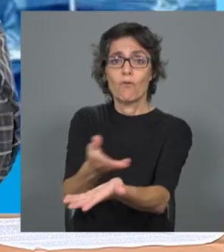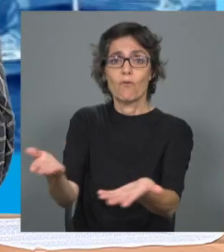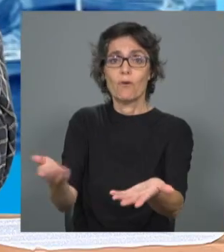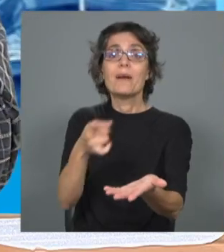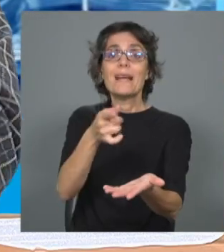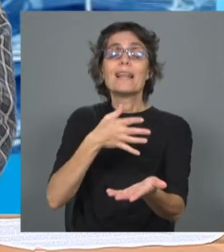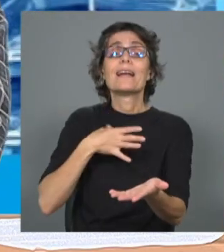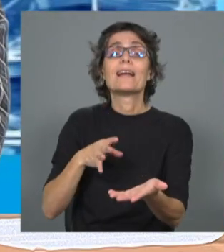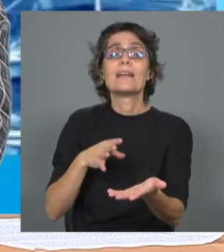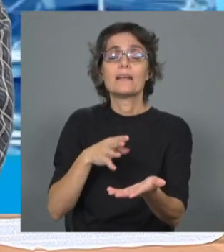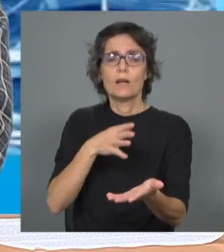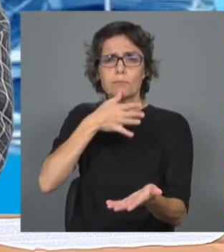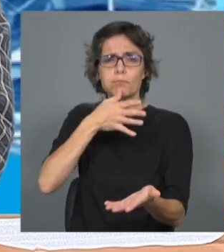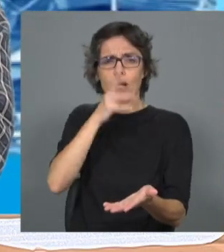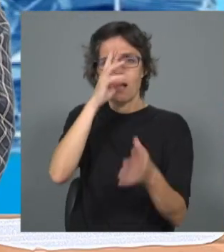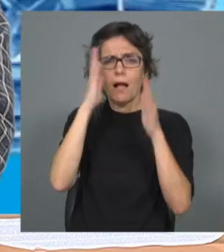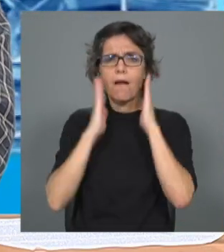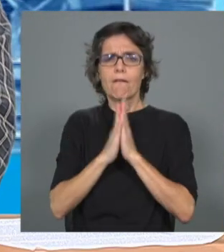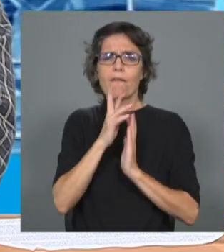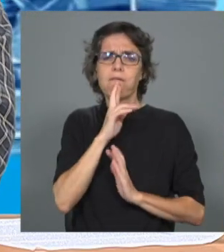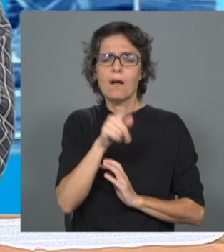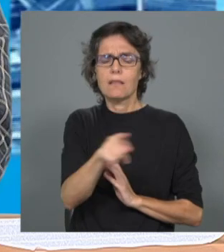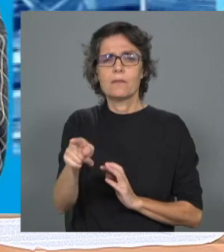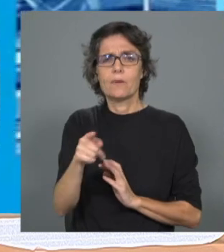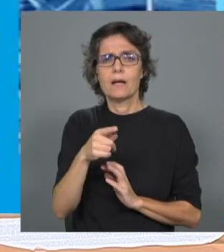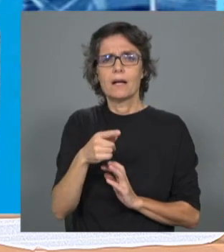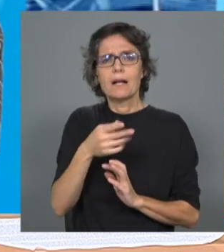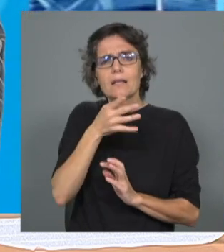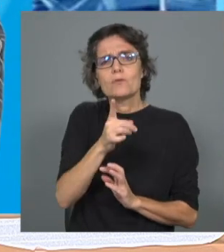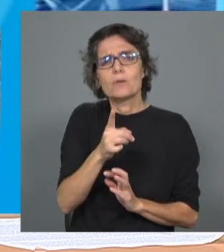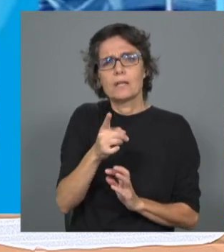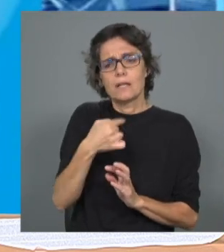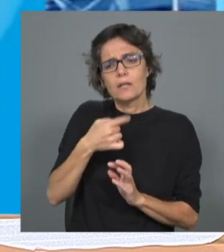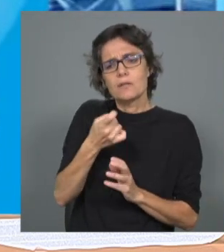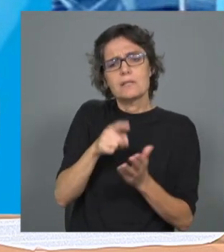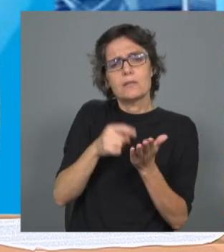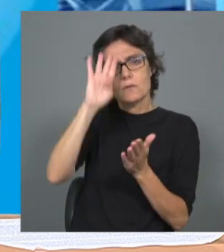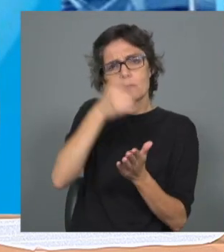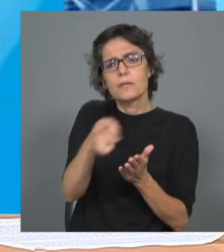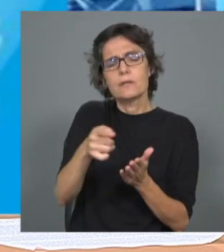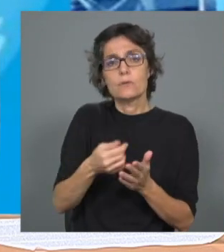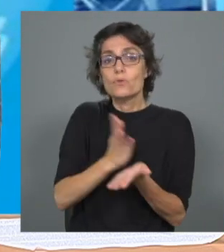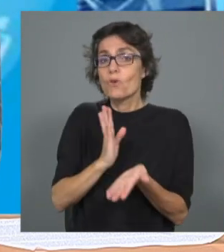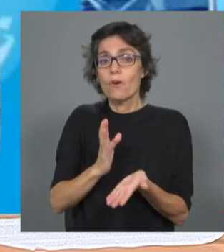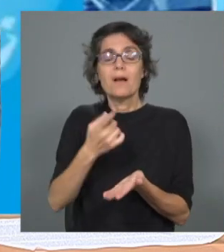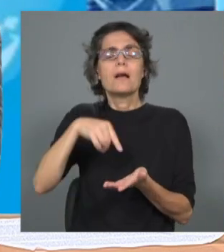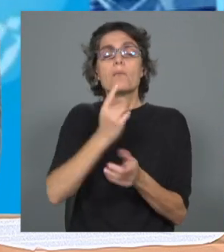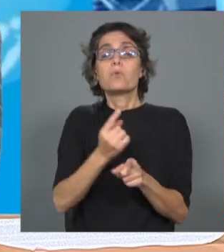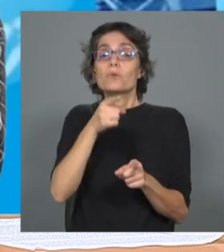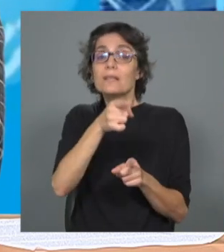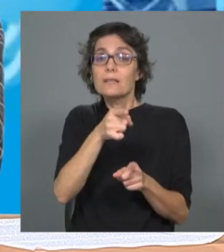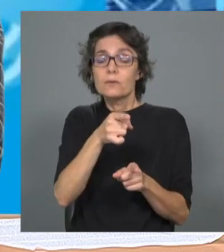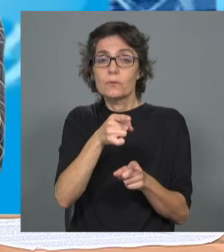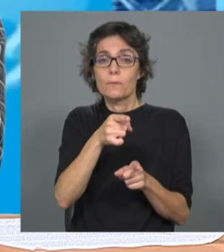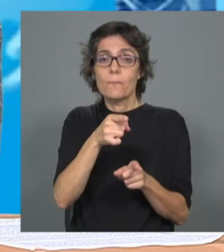Nossa Senhora em Fátima. Isso marcou-me, porque nós estamos à espera de bens materiais. E a única coisa que ele queria dar